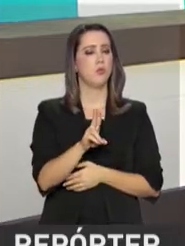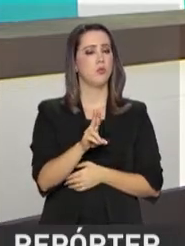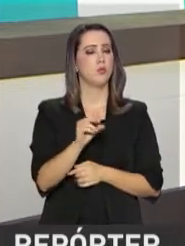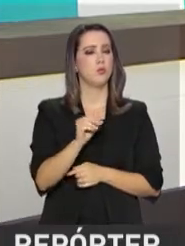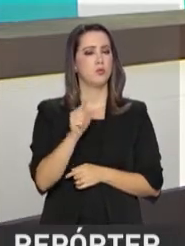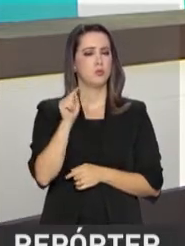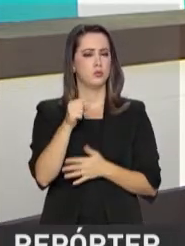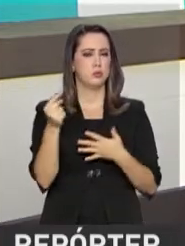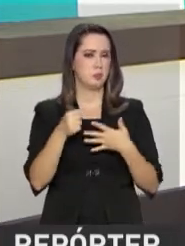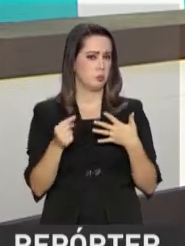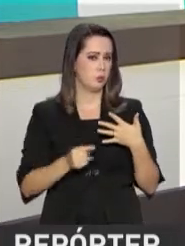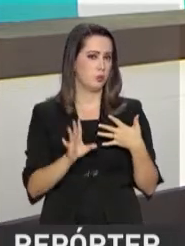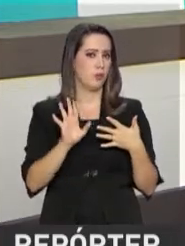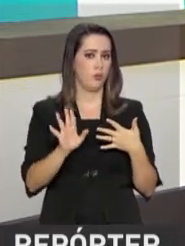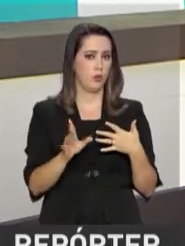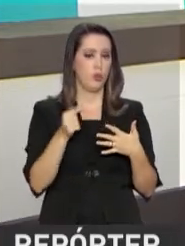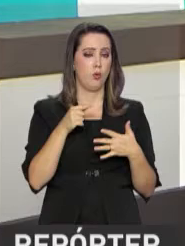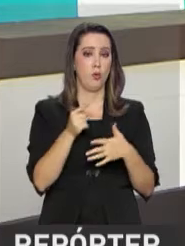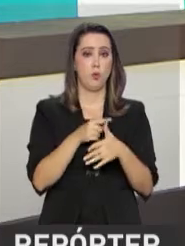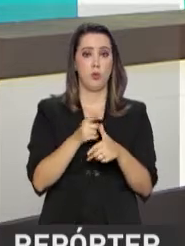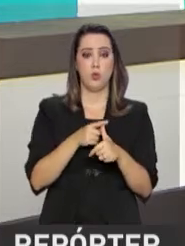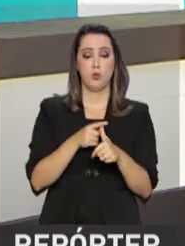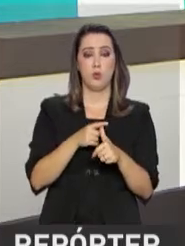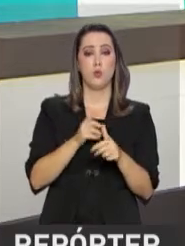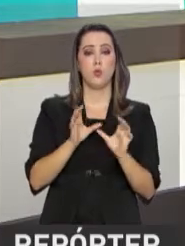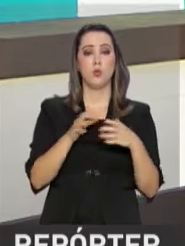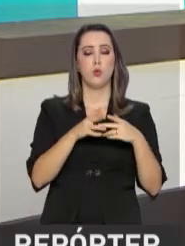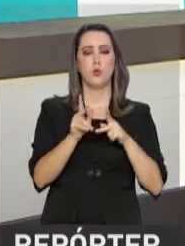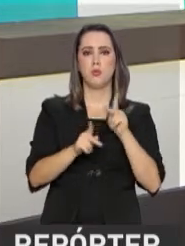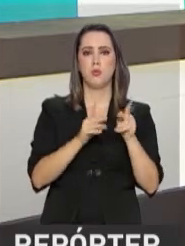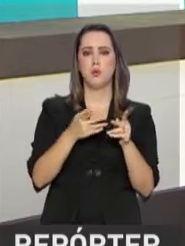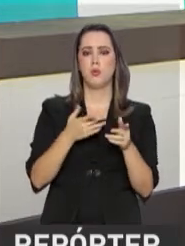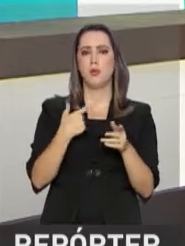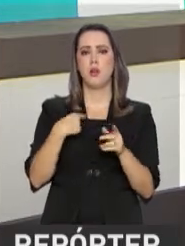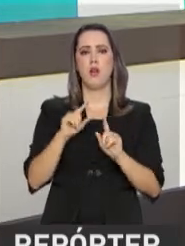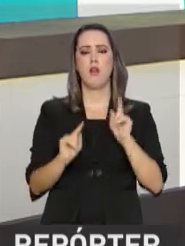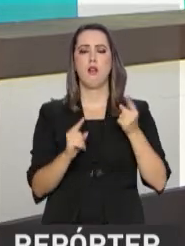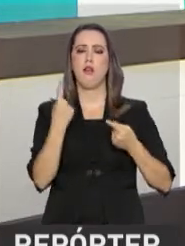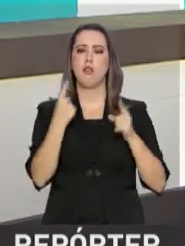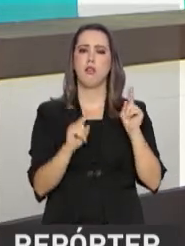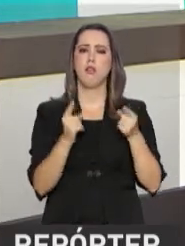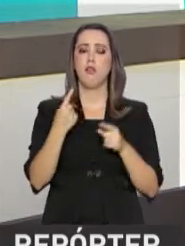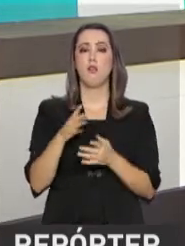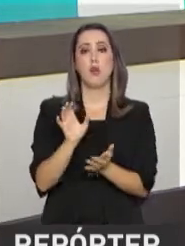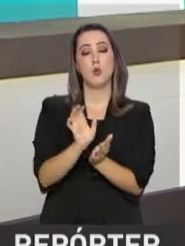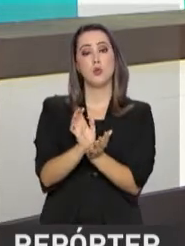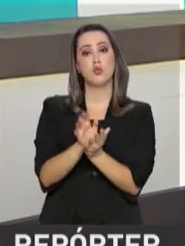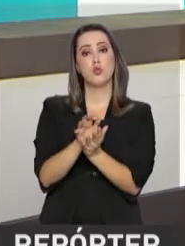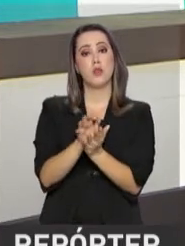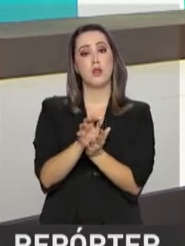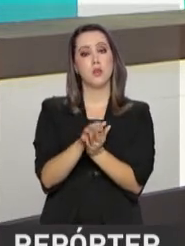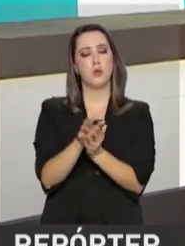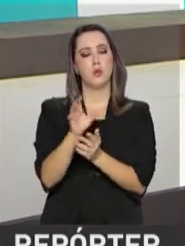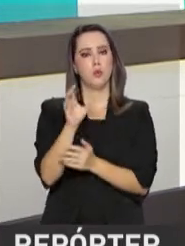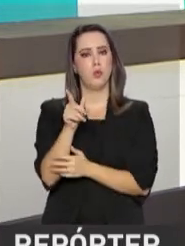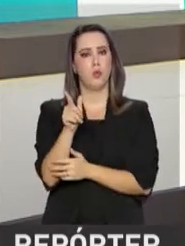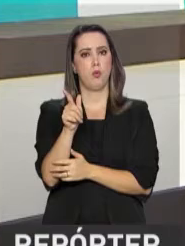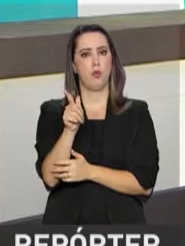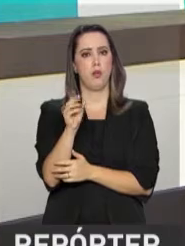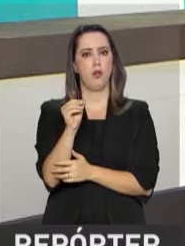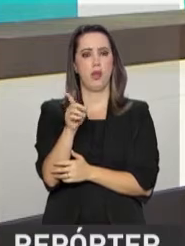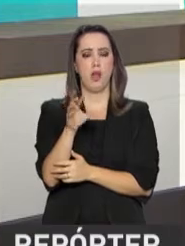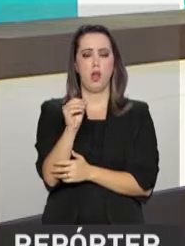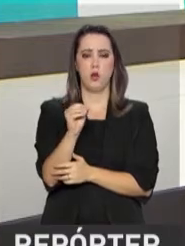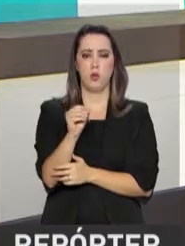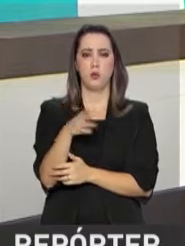entre eles por exemplo o grupo popular bloco de carnaval galo da madrugada de pernambuco também o comediante renato aragão